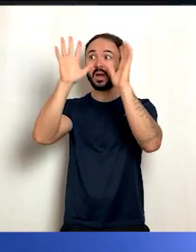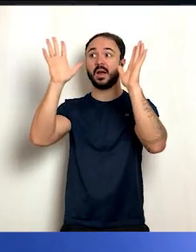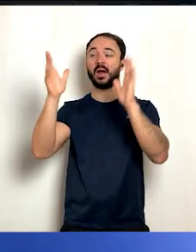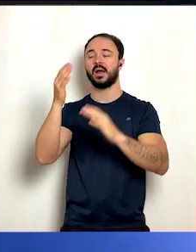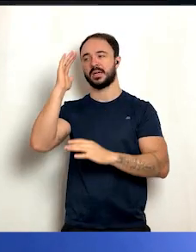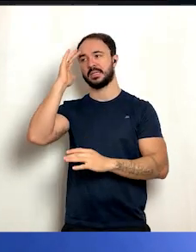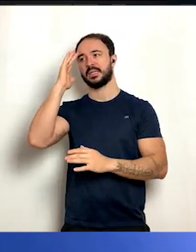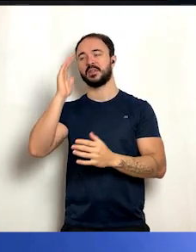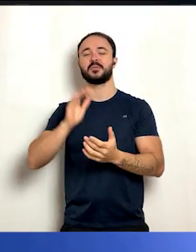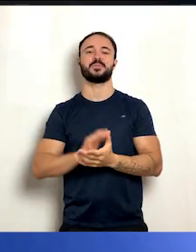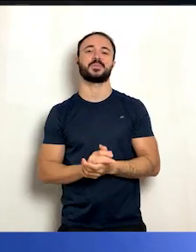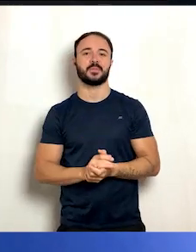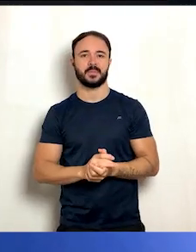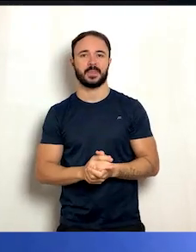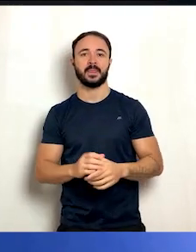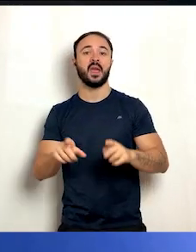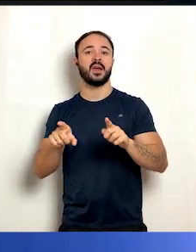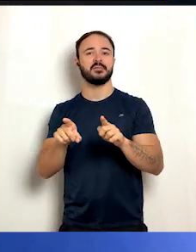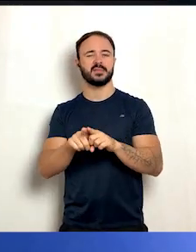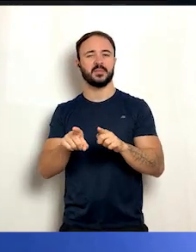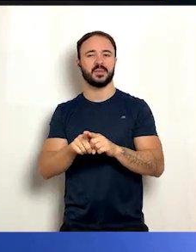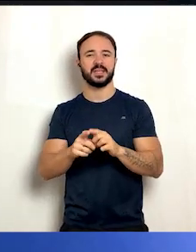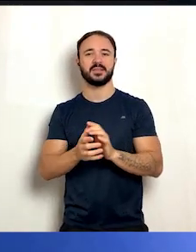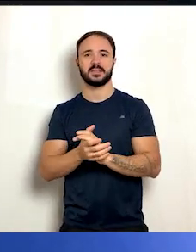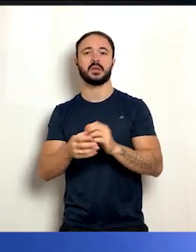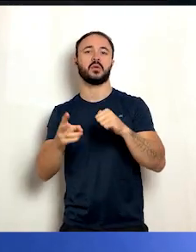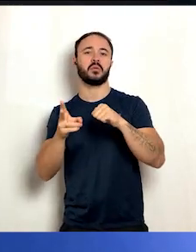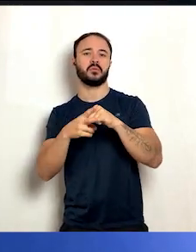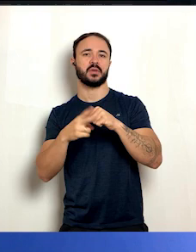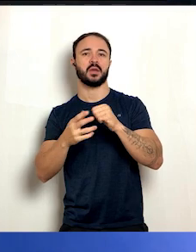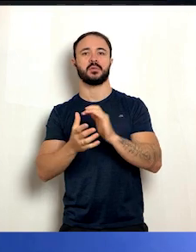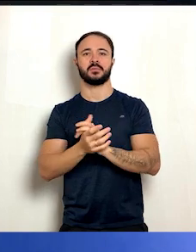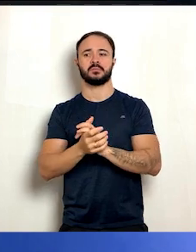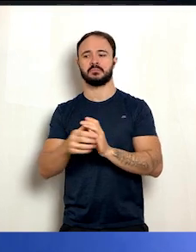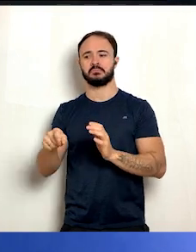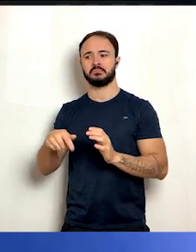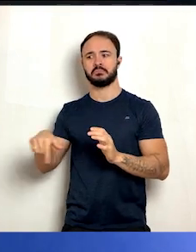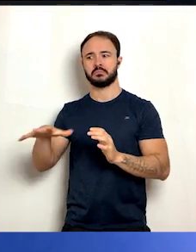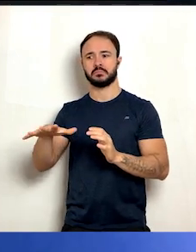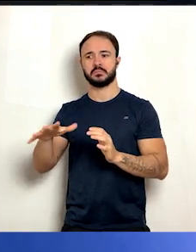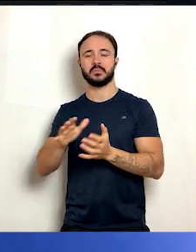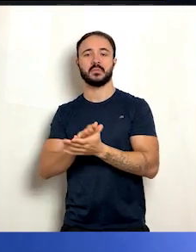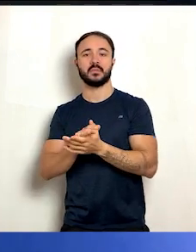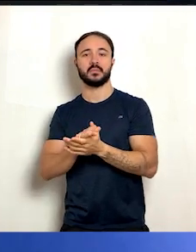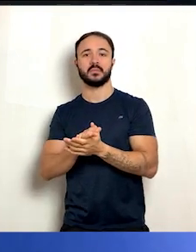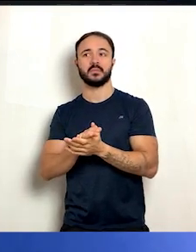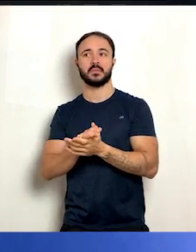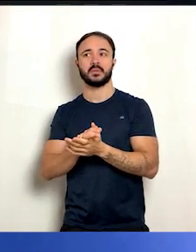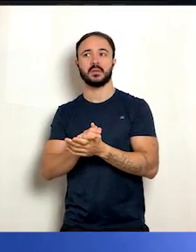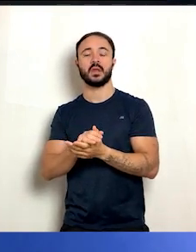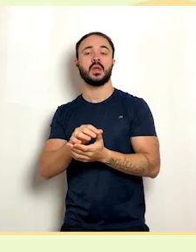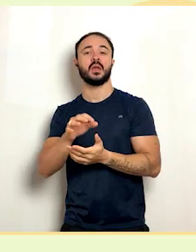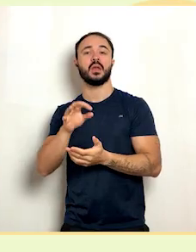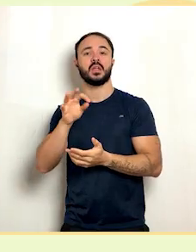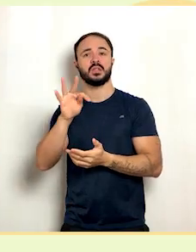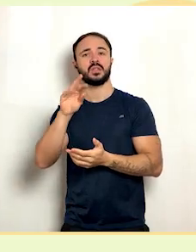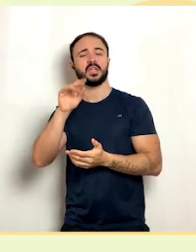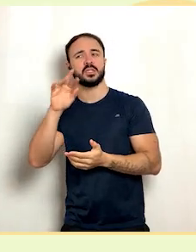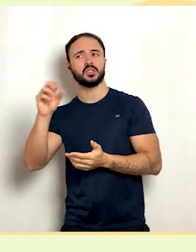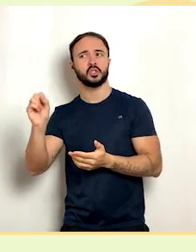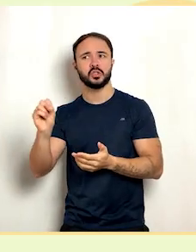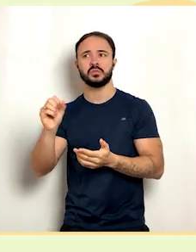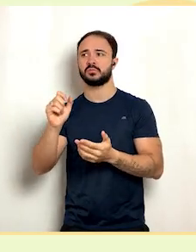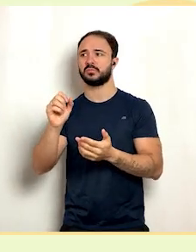Temos ainda os verbos transitivos diretos e indiretos, também chamados de bitransitivos. São os